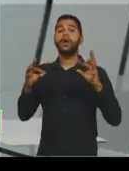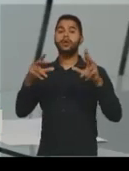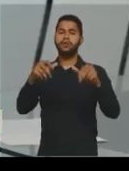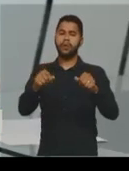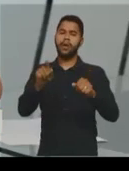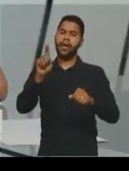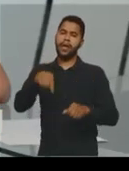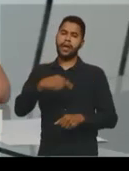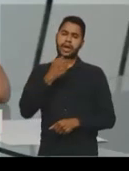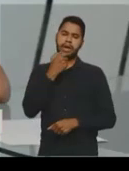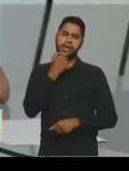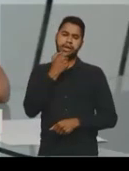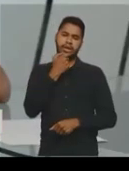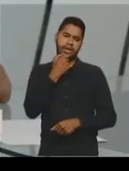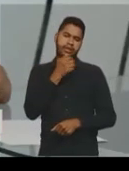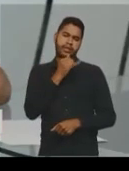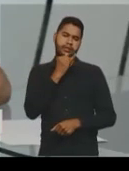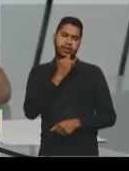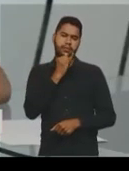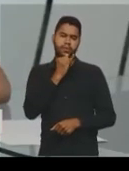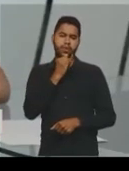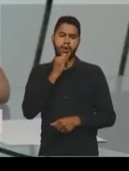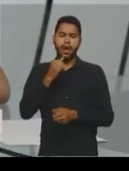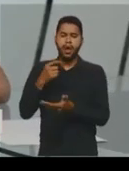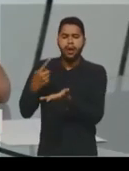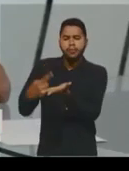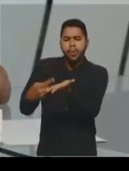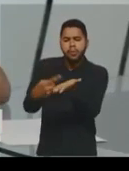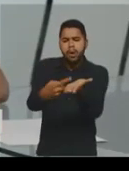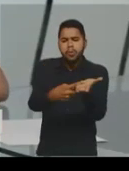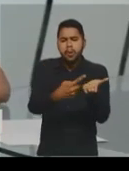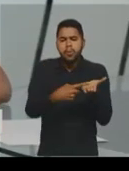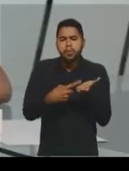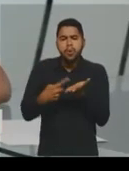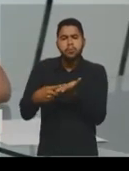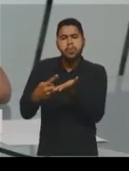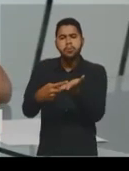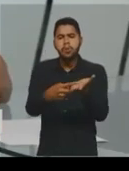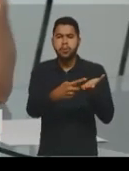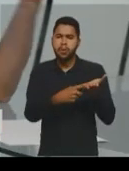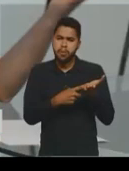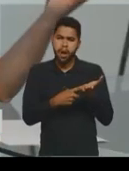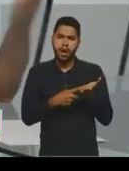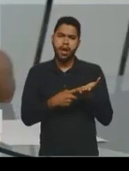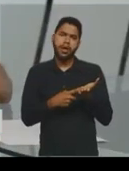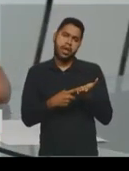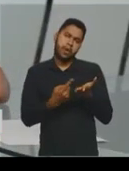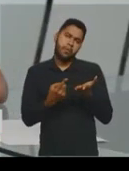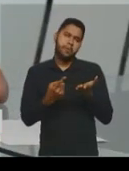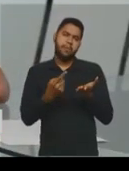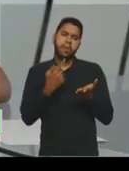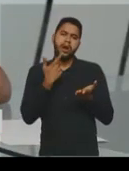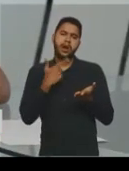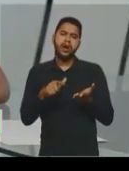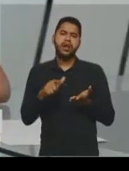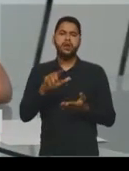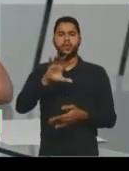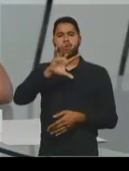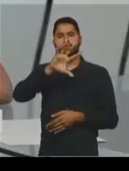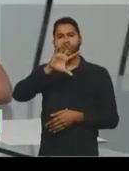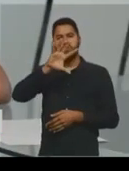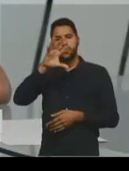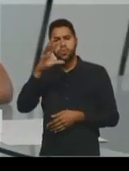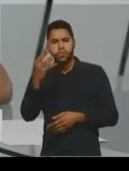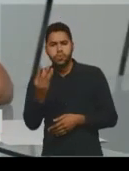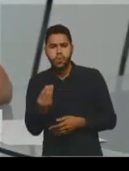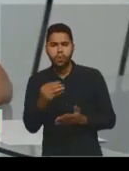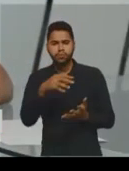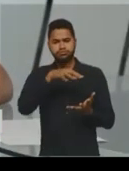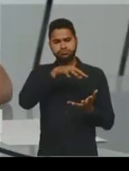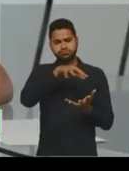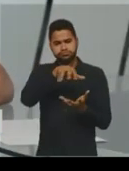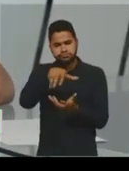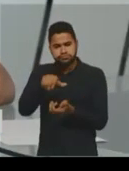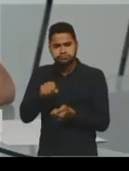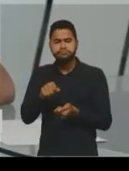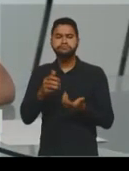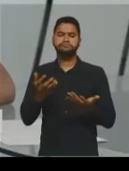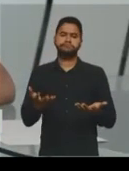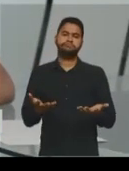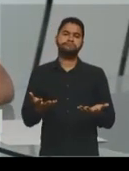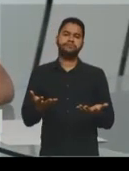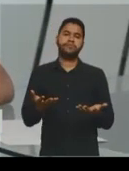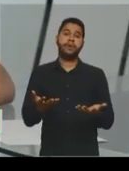daquelas línguas, né? Então, isso que é a língua franca, é a língua universal. Em outras dúvidas, o professor Fernando já até explicou muito bem sobre ela.